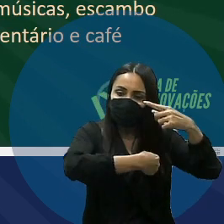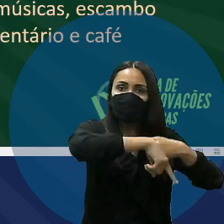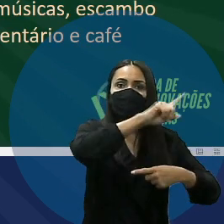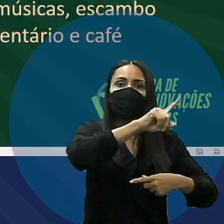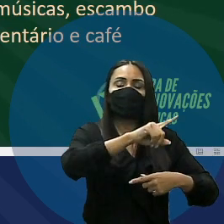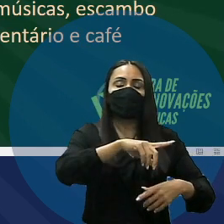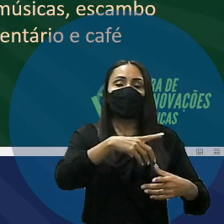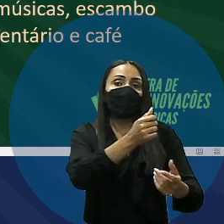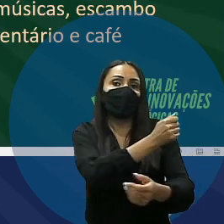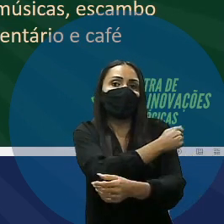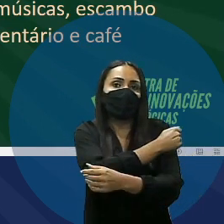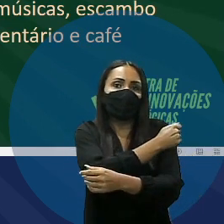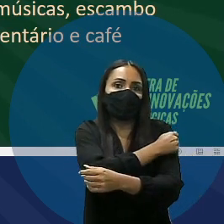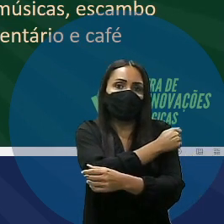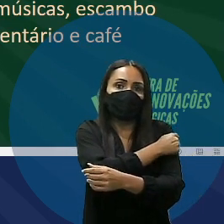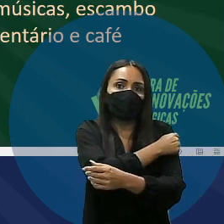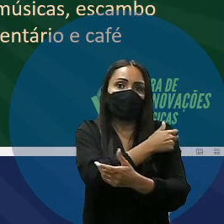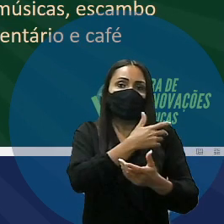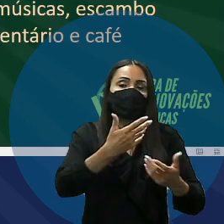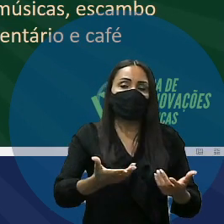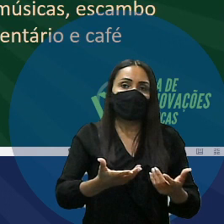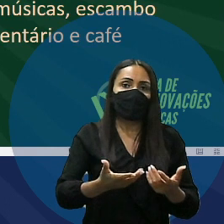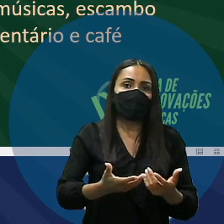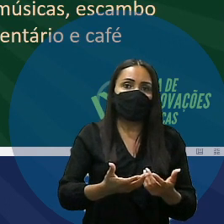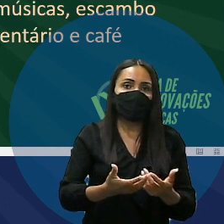traziam os seus